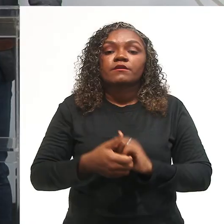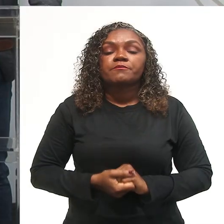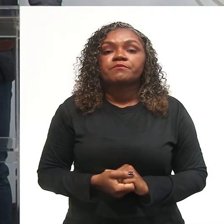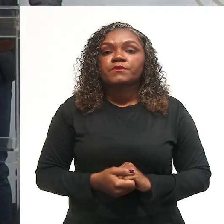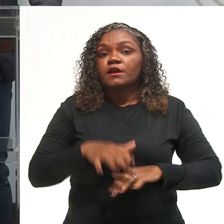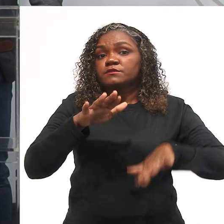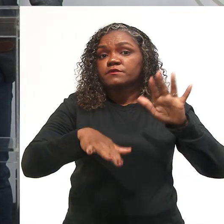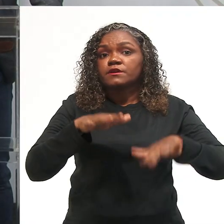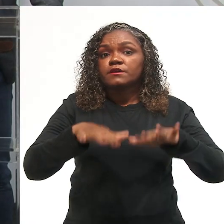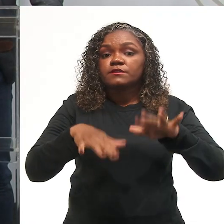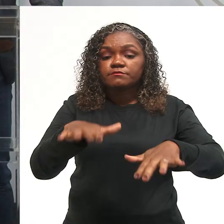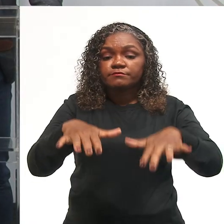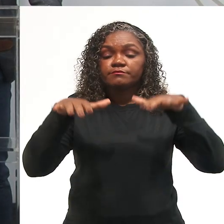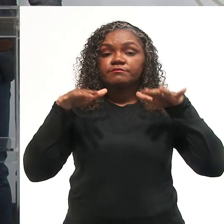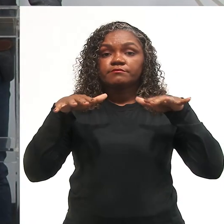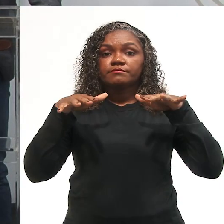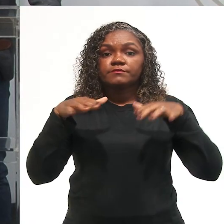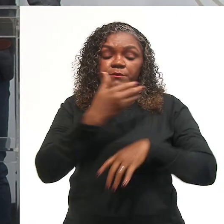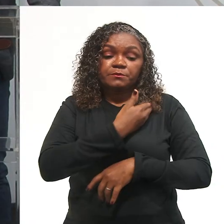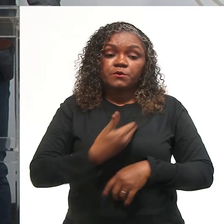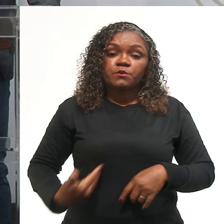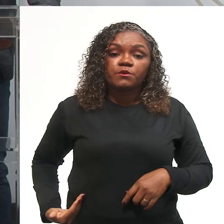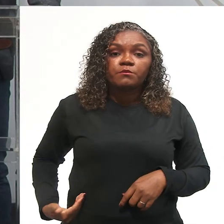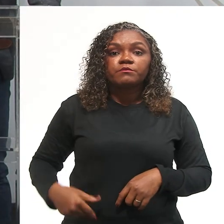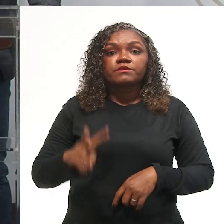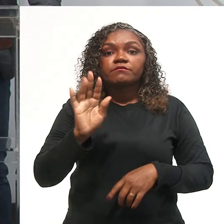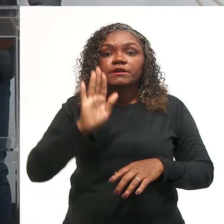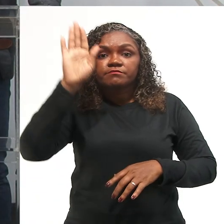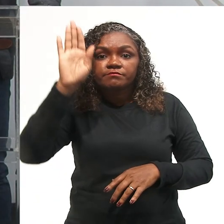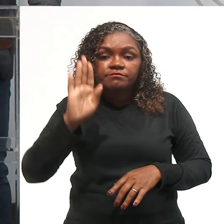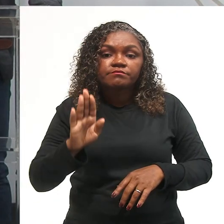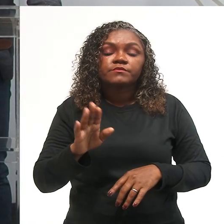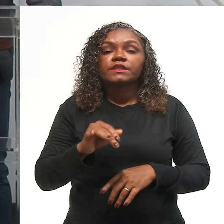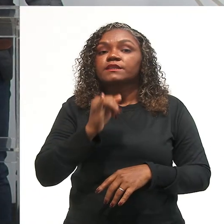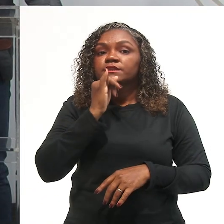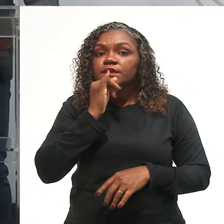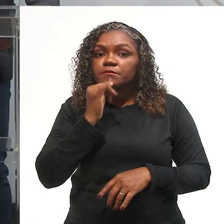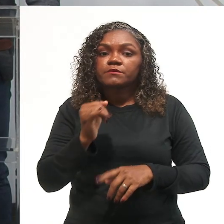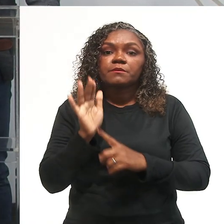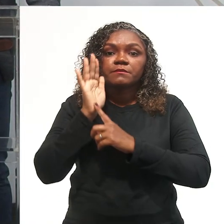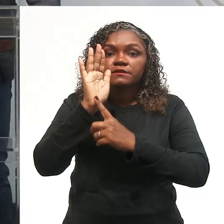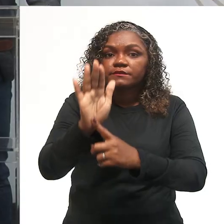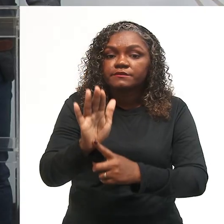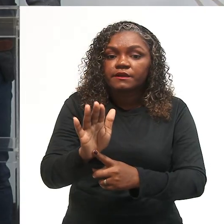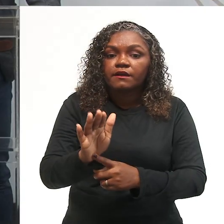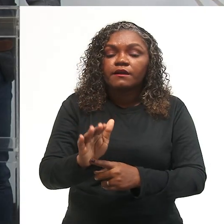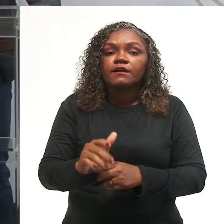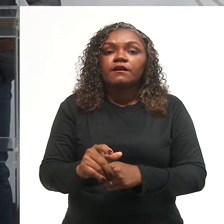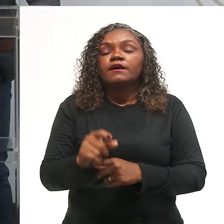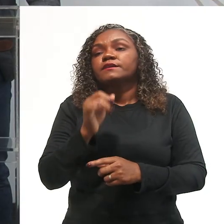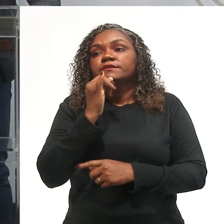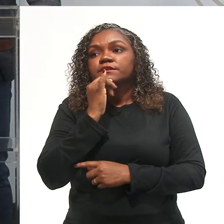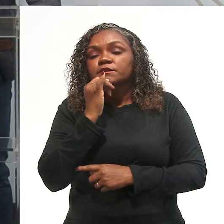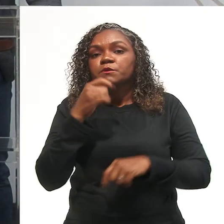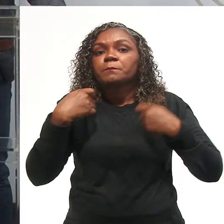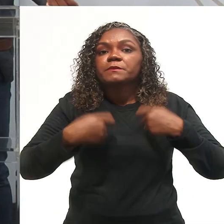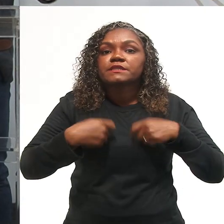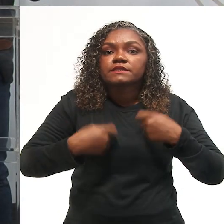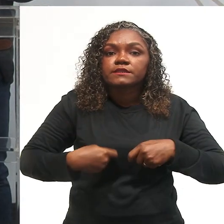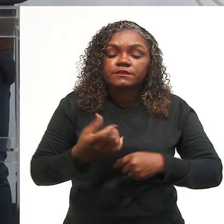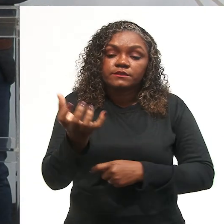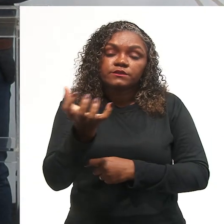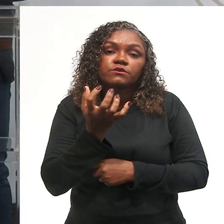de audiências públicas. Então, você consegue ali participar, realmente, olha, apresentar a sua demanda, a sua insatisfação, o que